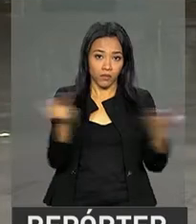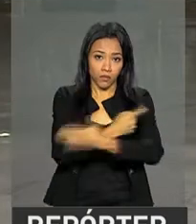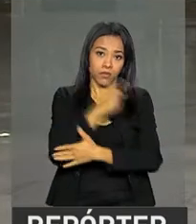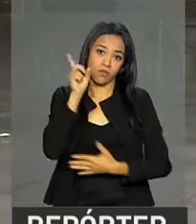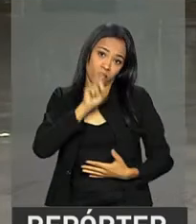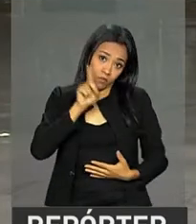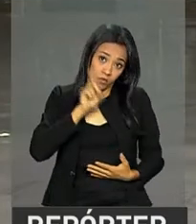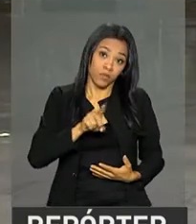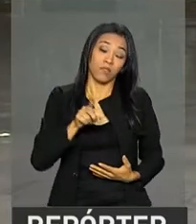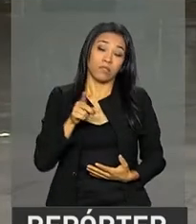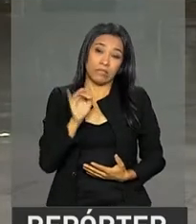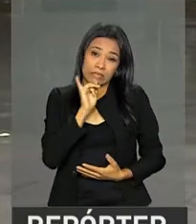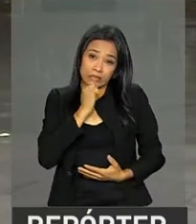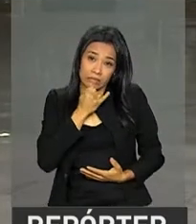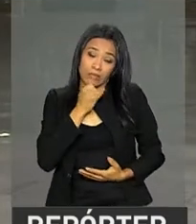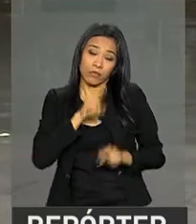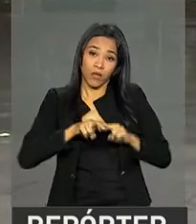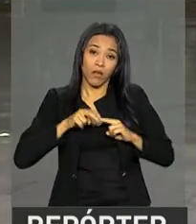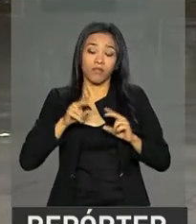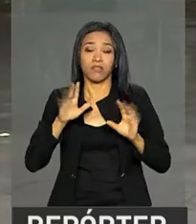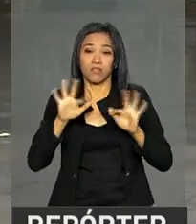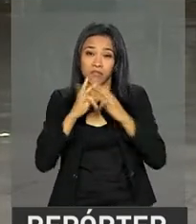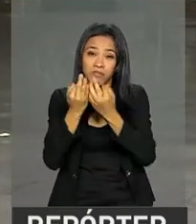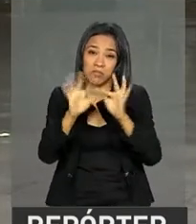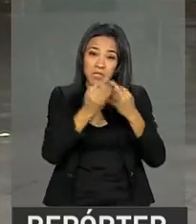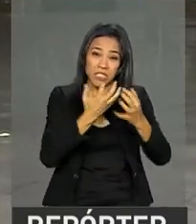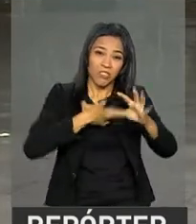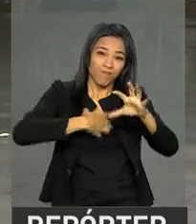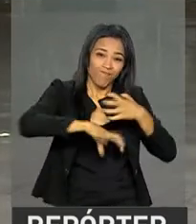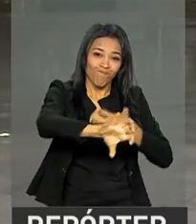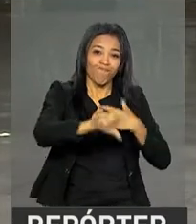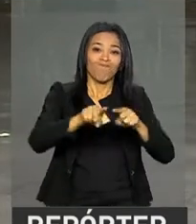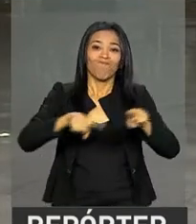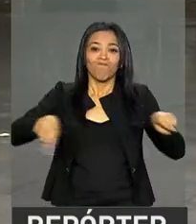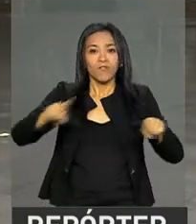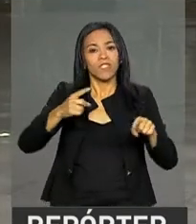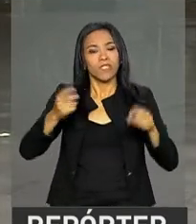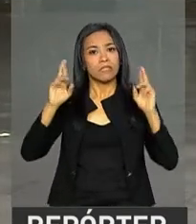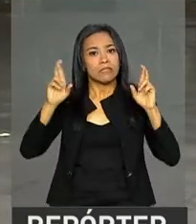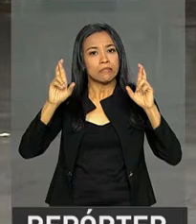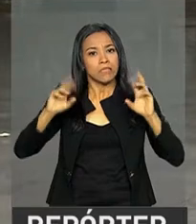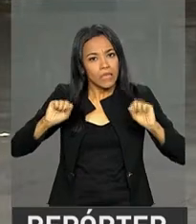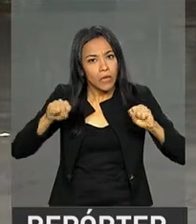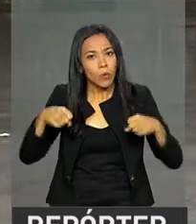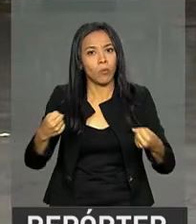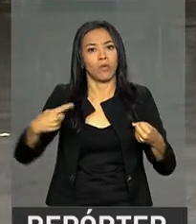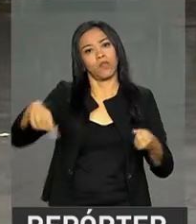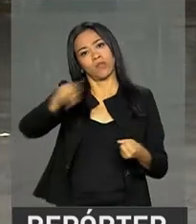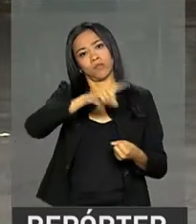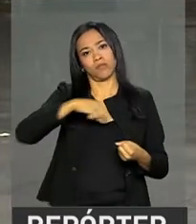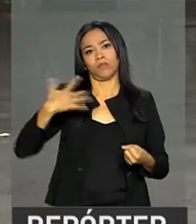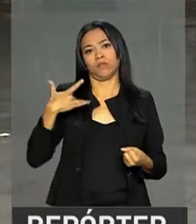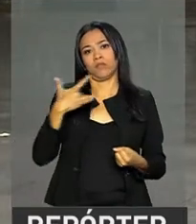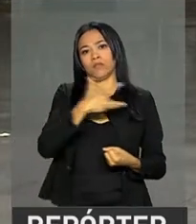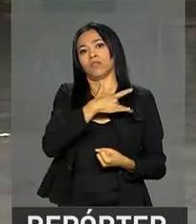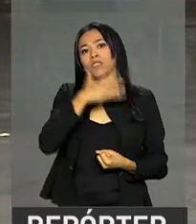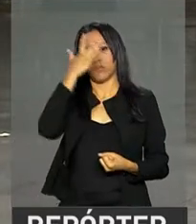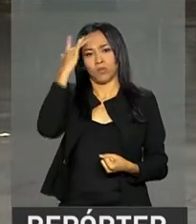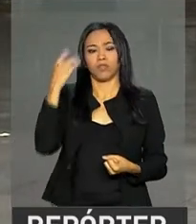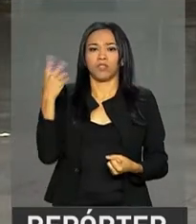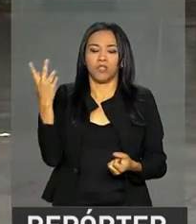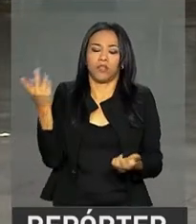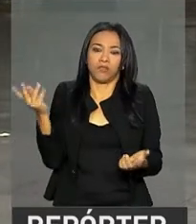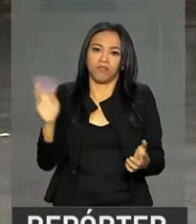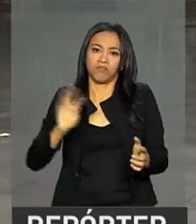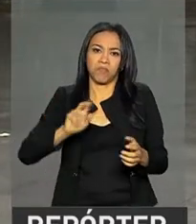pesar às famílias das vítimas e os votos de plena e rápida recuperação aos feridos segundo o ministério não há